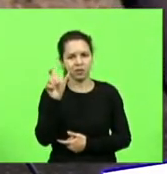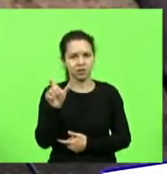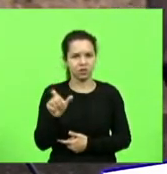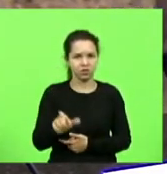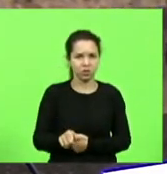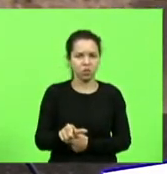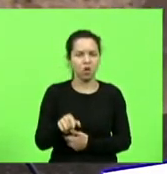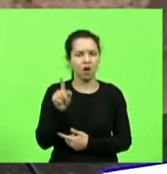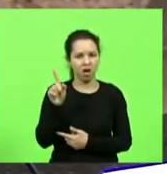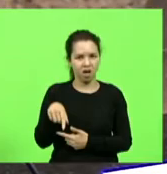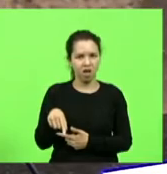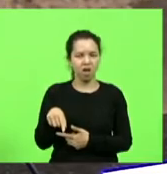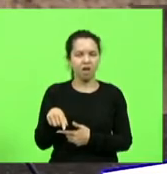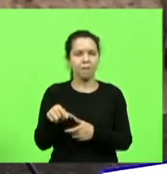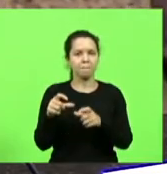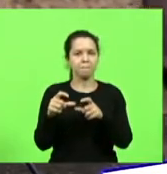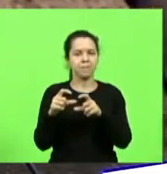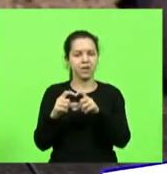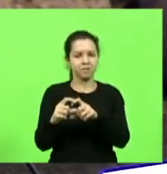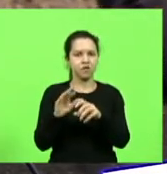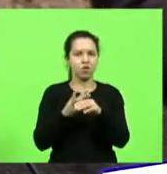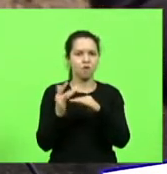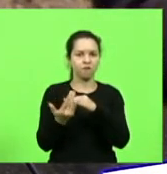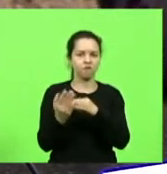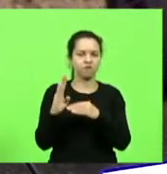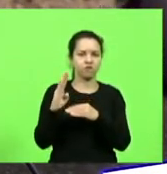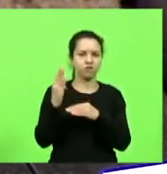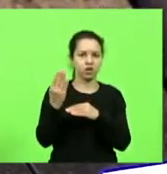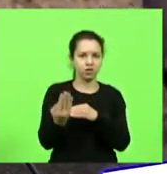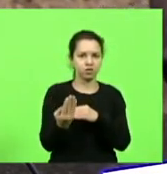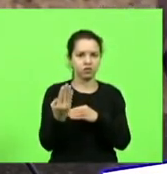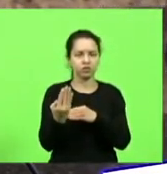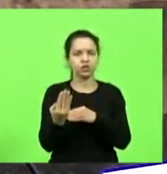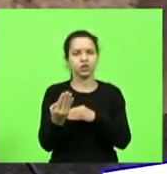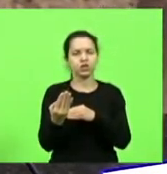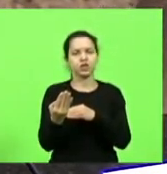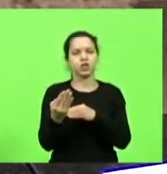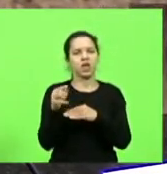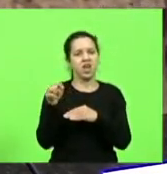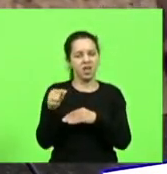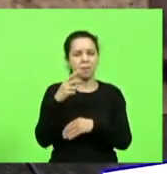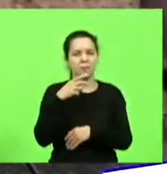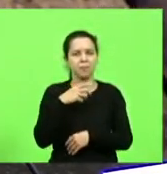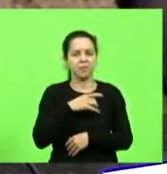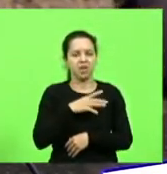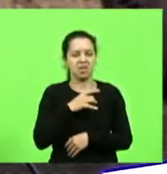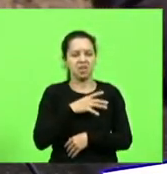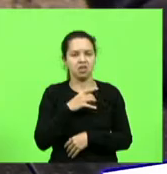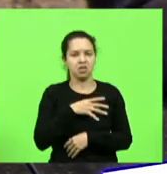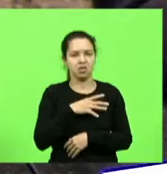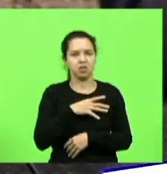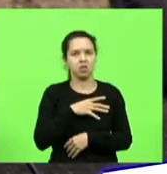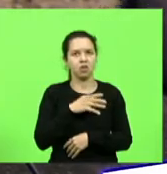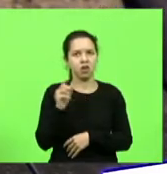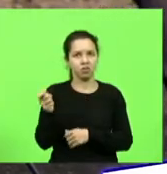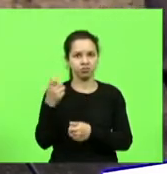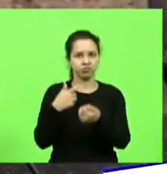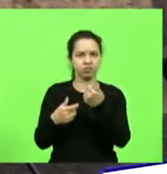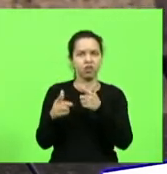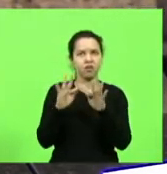covarde, então eu ignorei esses fatos, mas claro que atacar um membro da nossa família, mais